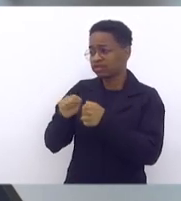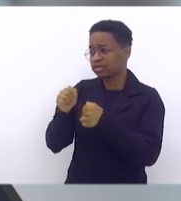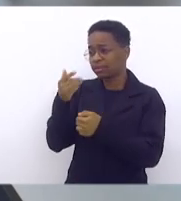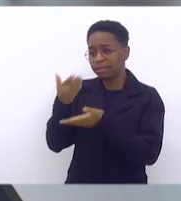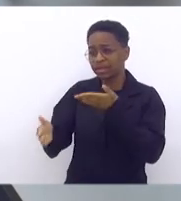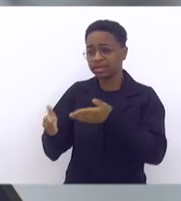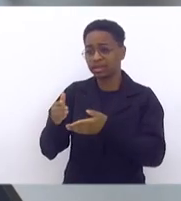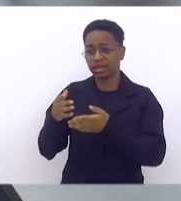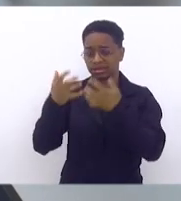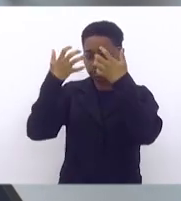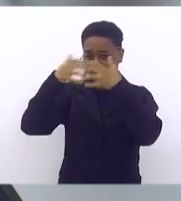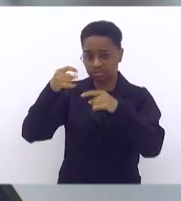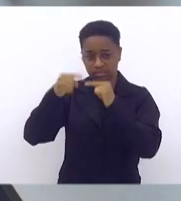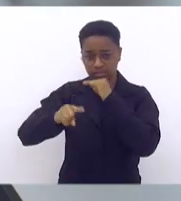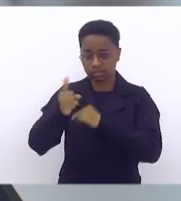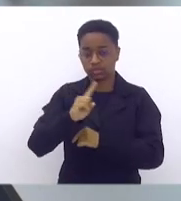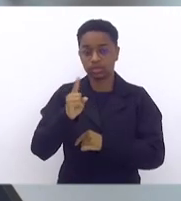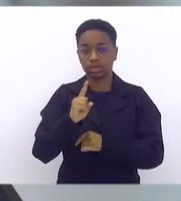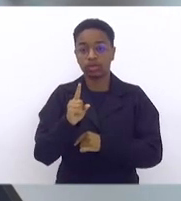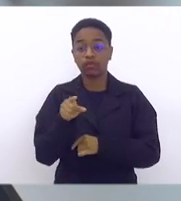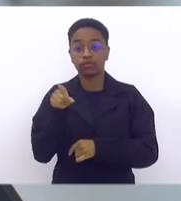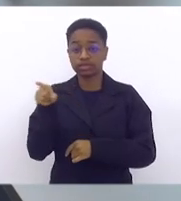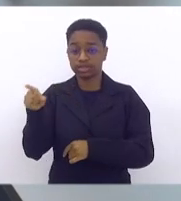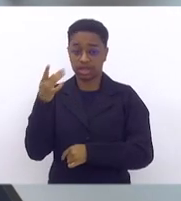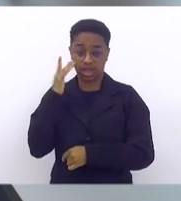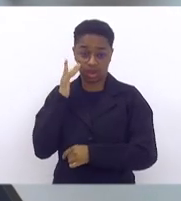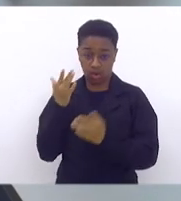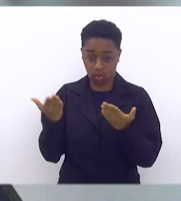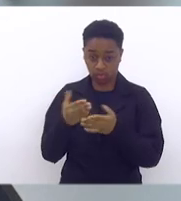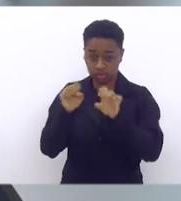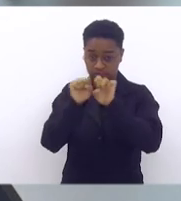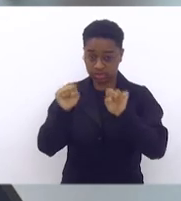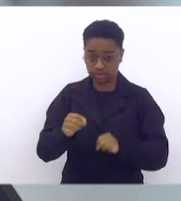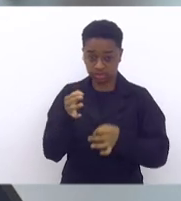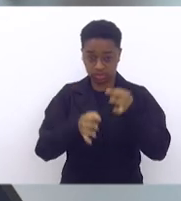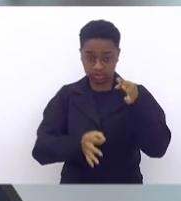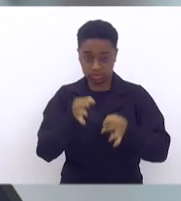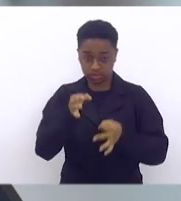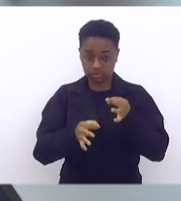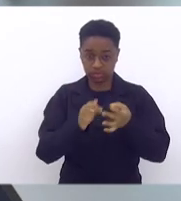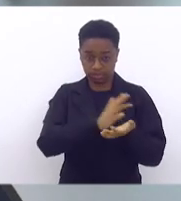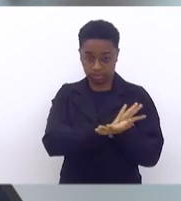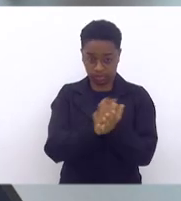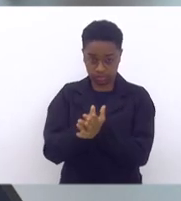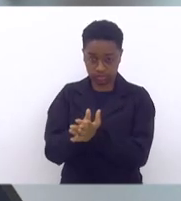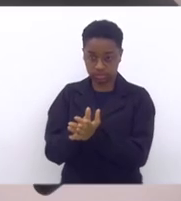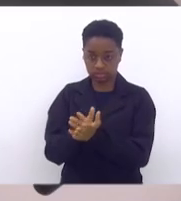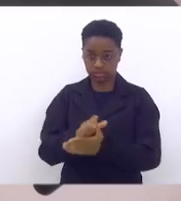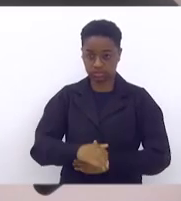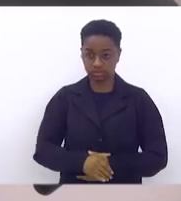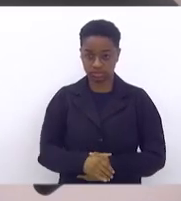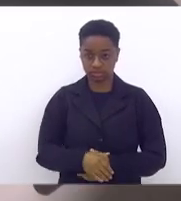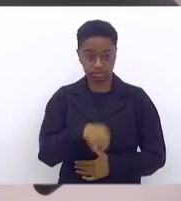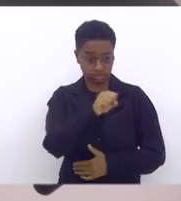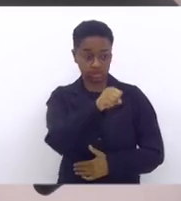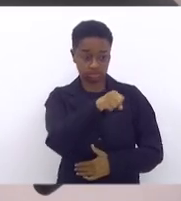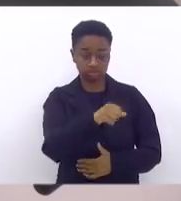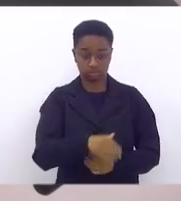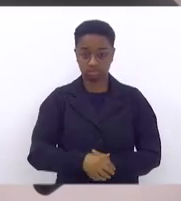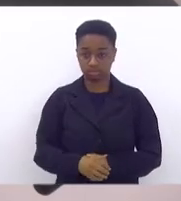raciocínio, não. É só para pegar na raiz. A senhora considera hoje o sistema judiciário preconceituoso? Sim.